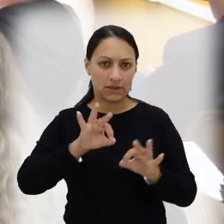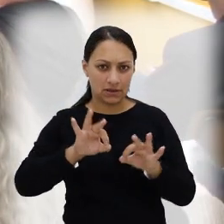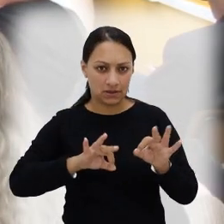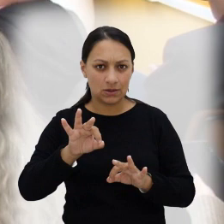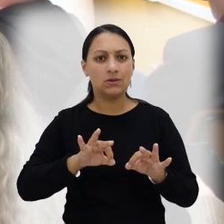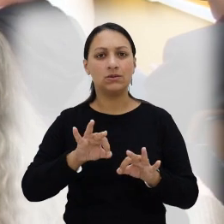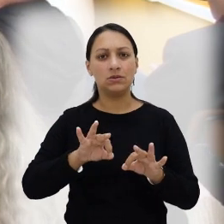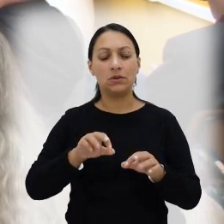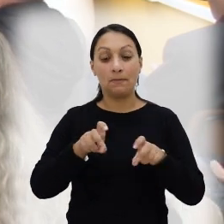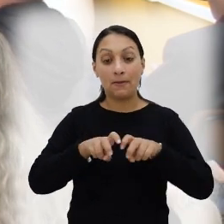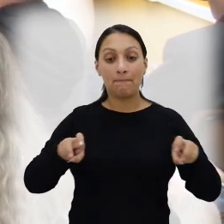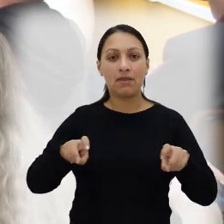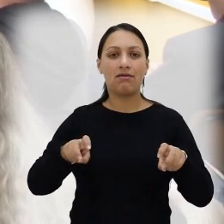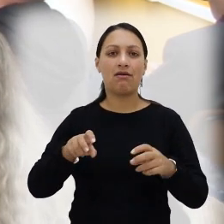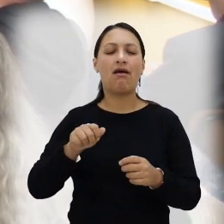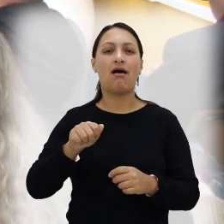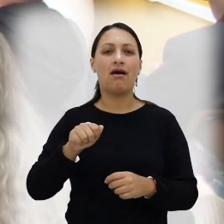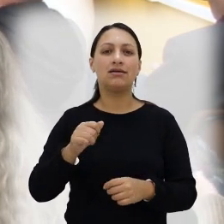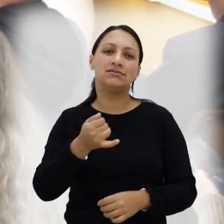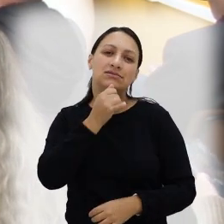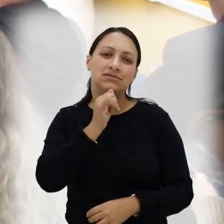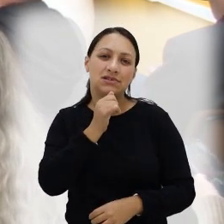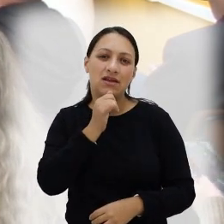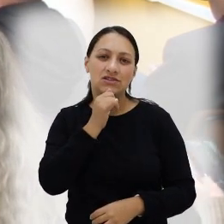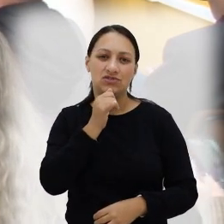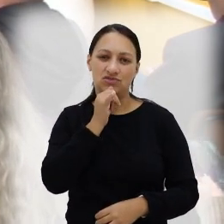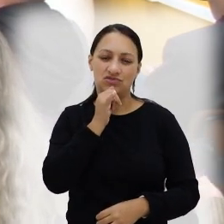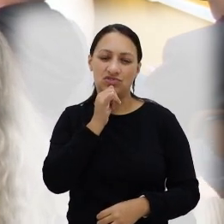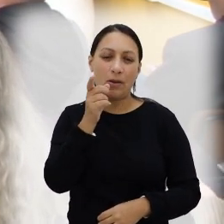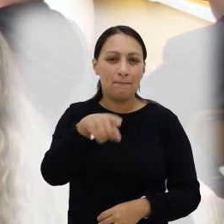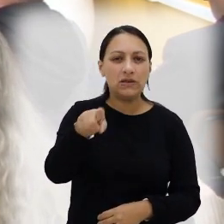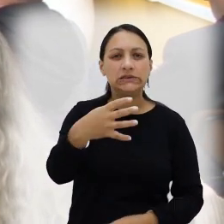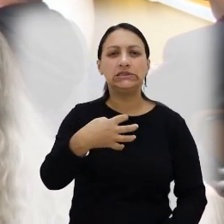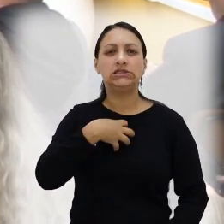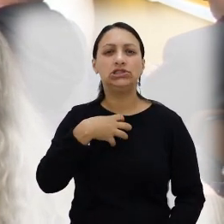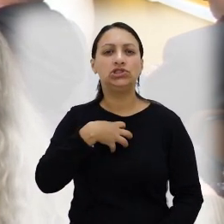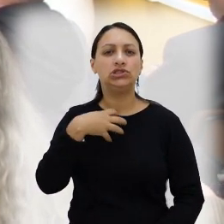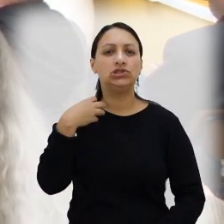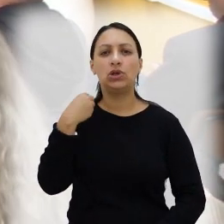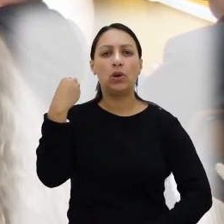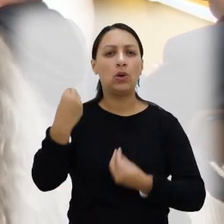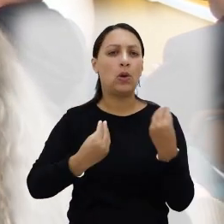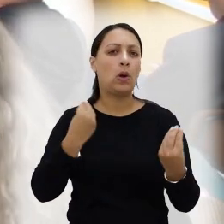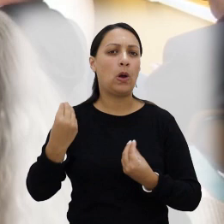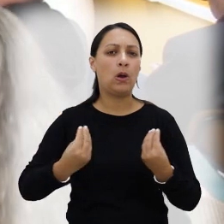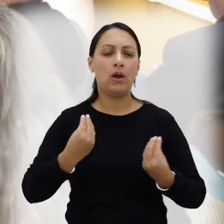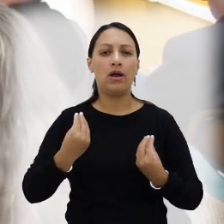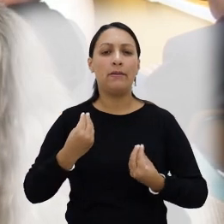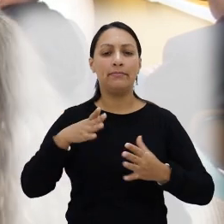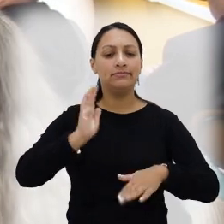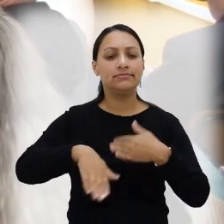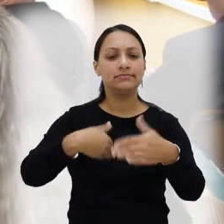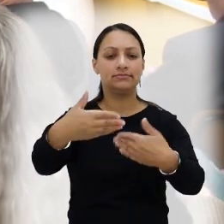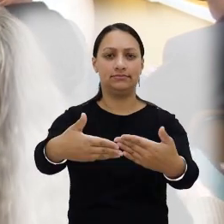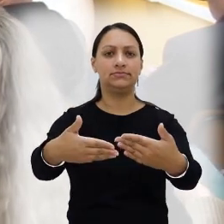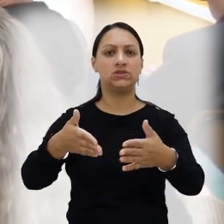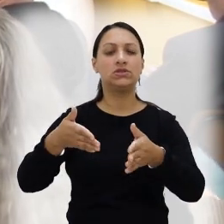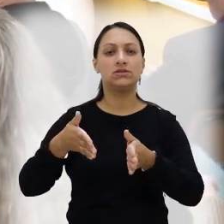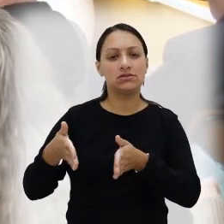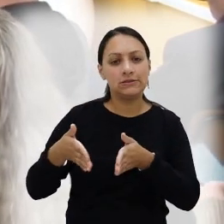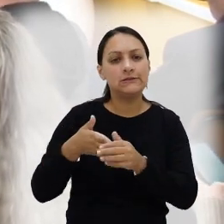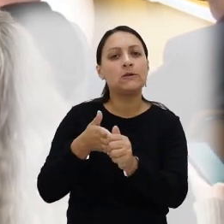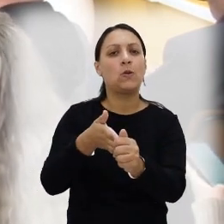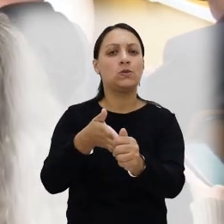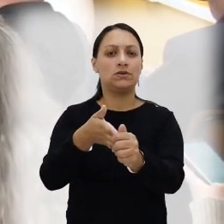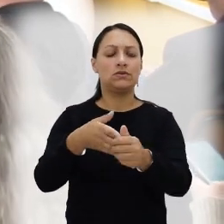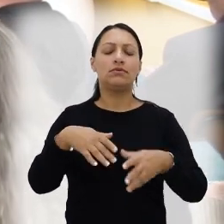uma banca fake, né? Uma simulação, para vocês sentirem um pouco, né, como é que é o nosso processo de condução. A gente